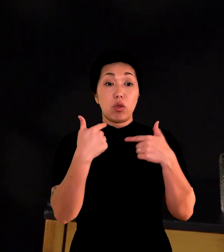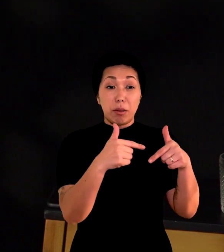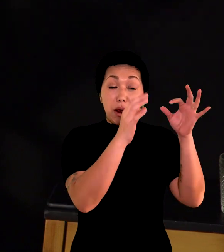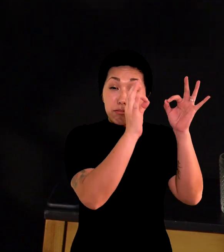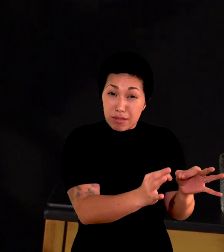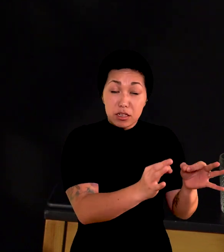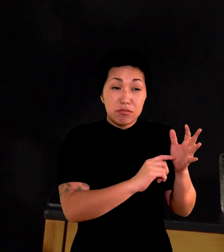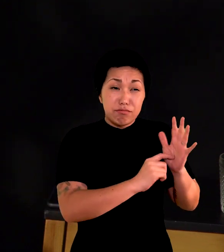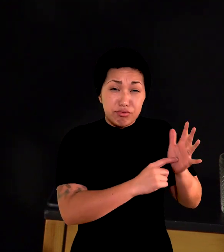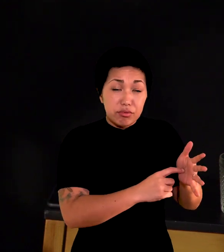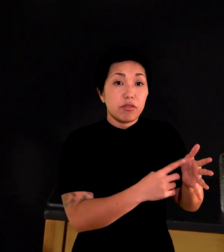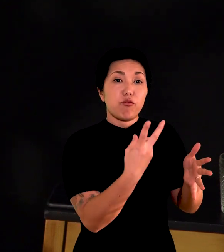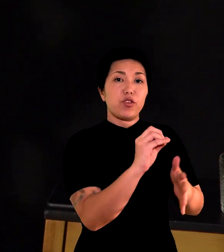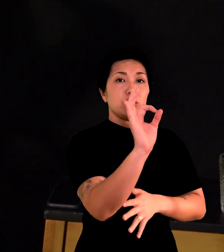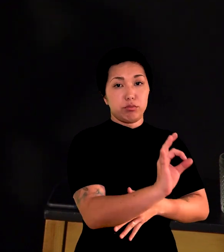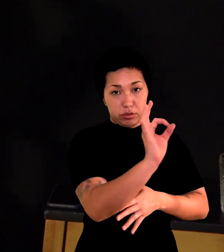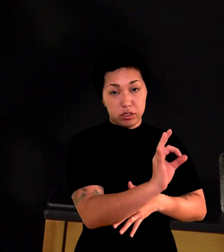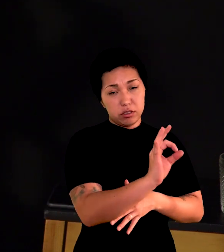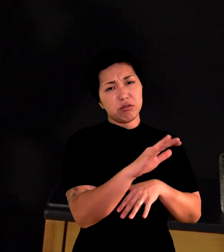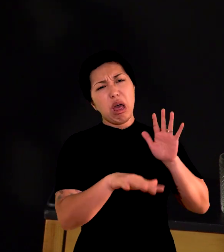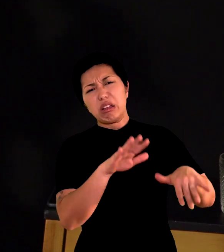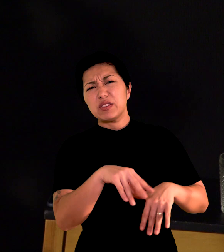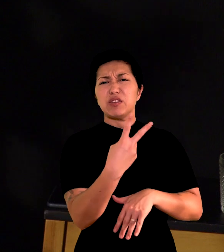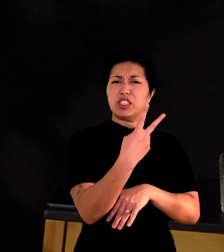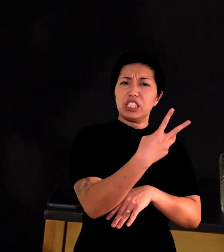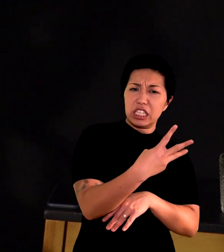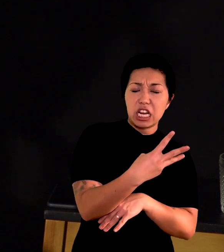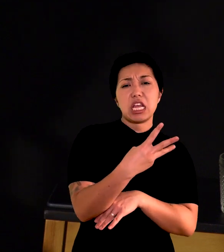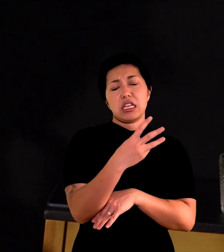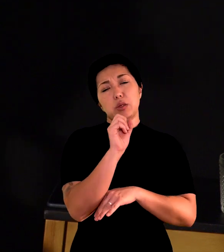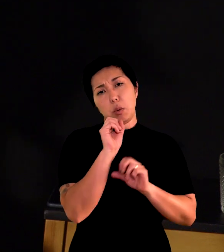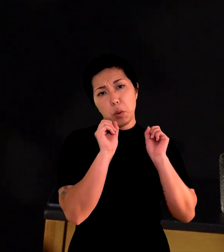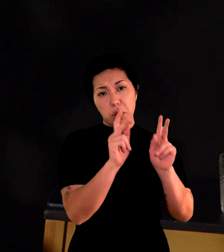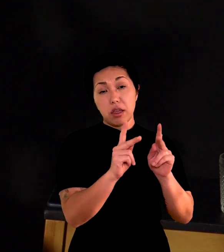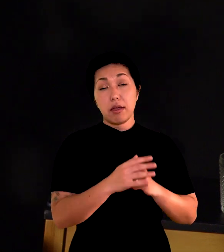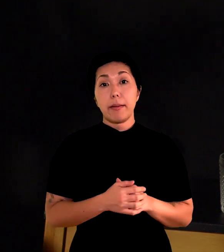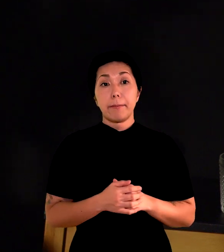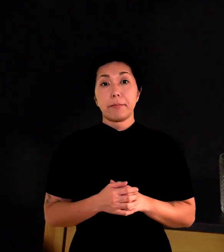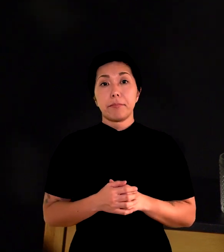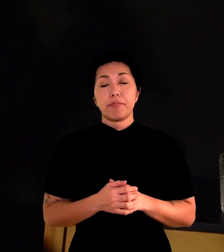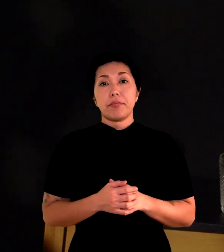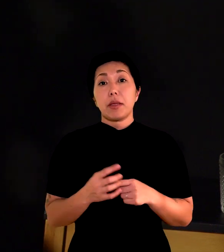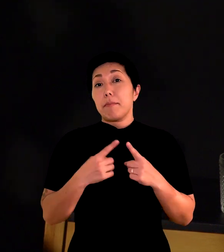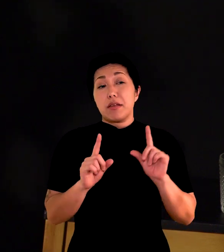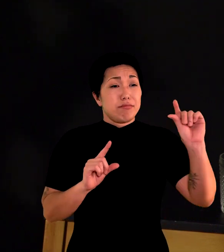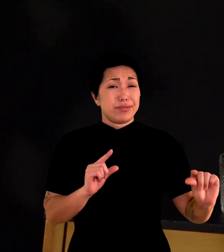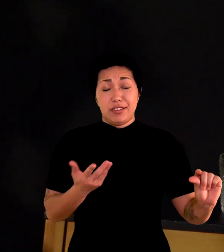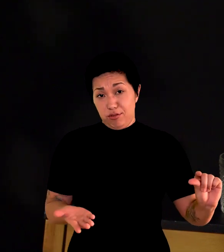E o que vira trabalho mesmo útil é 20%. Tudo bem, pode ser 23%, né?